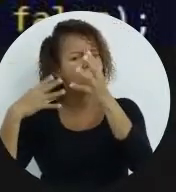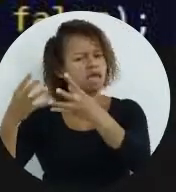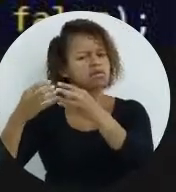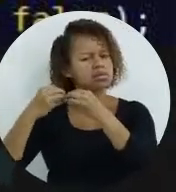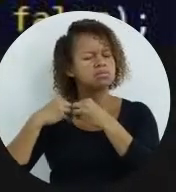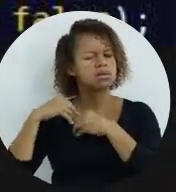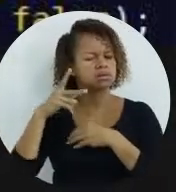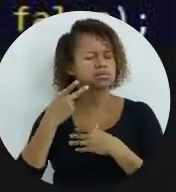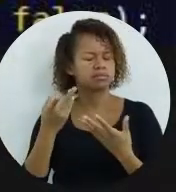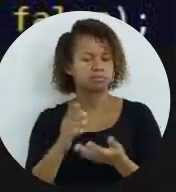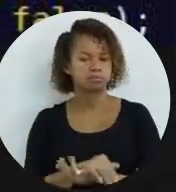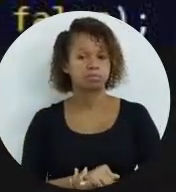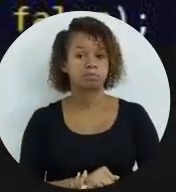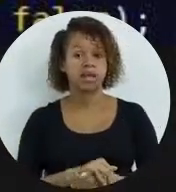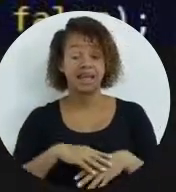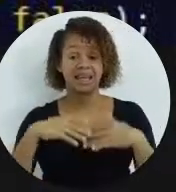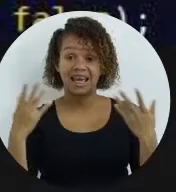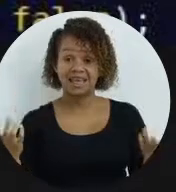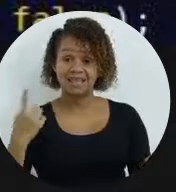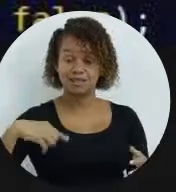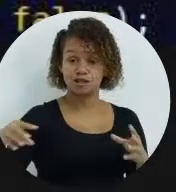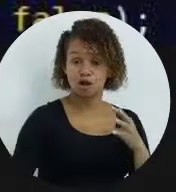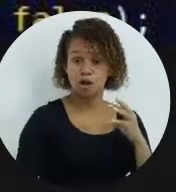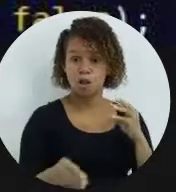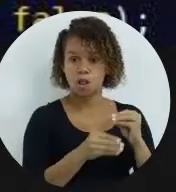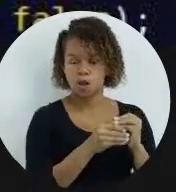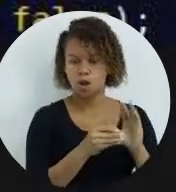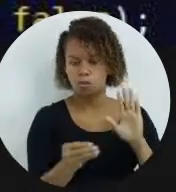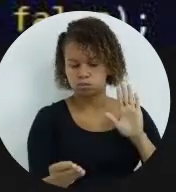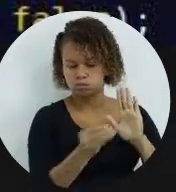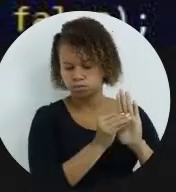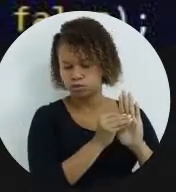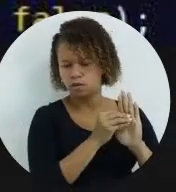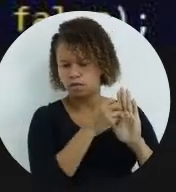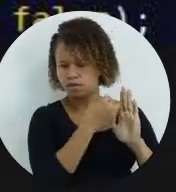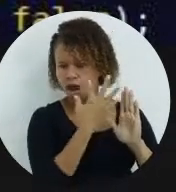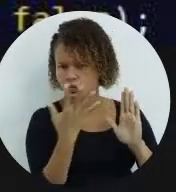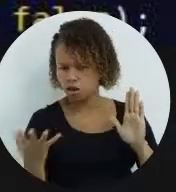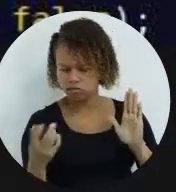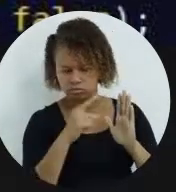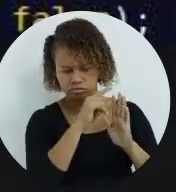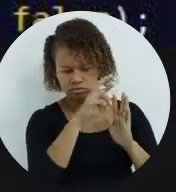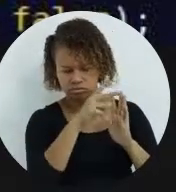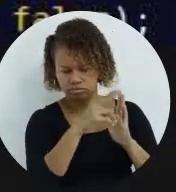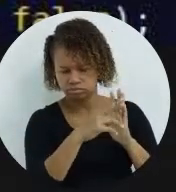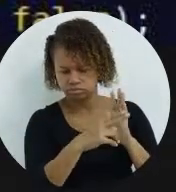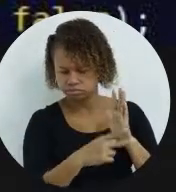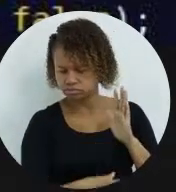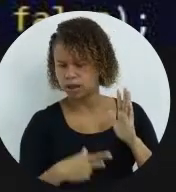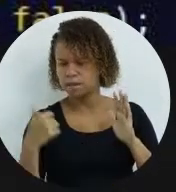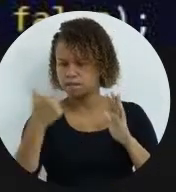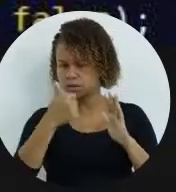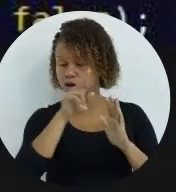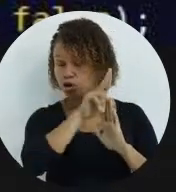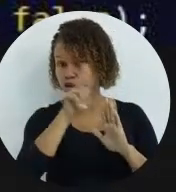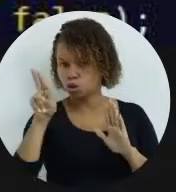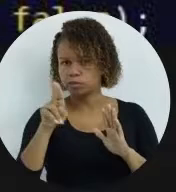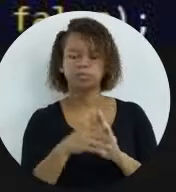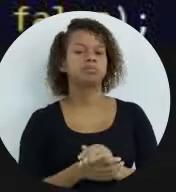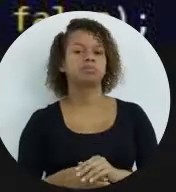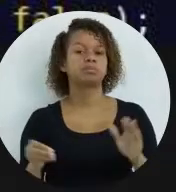daí, esses valores. E aí a gente coloca o valor da variável primeiro em primeiro